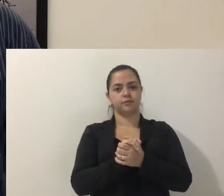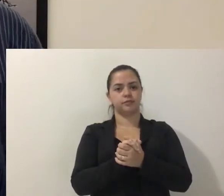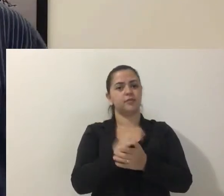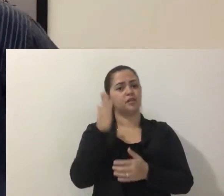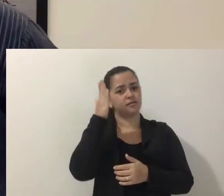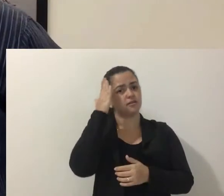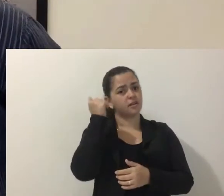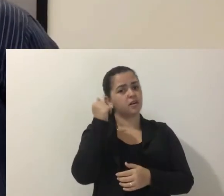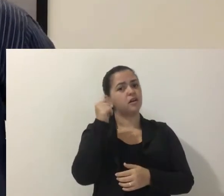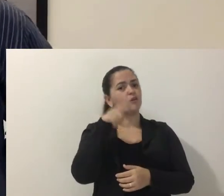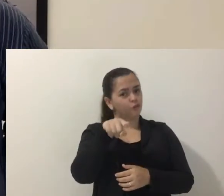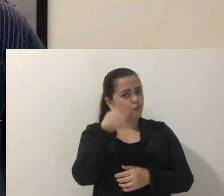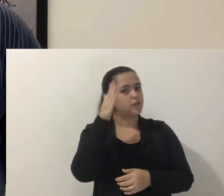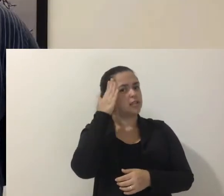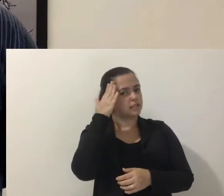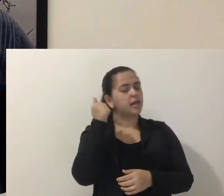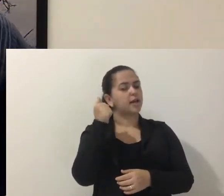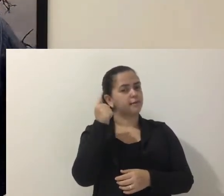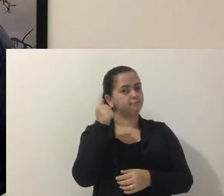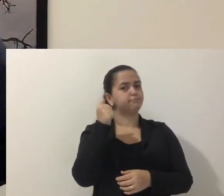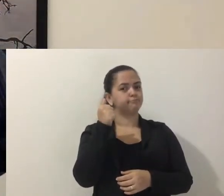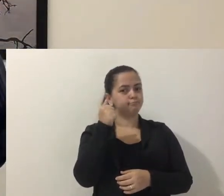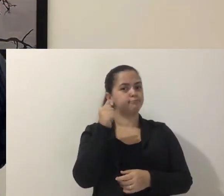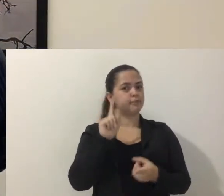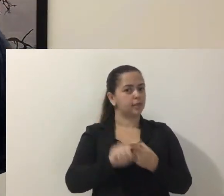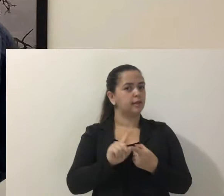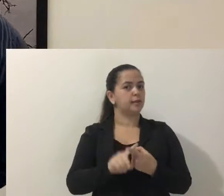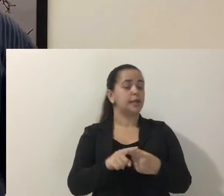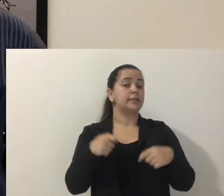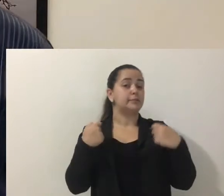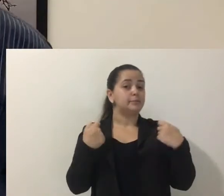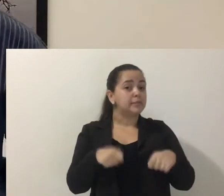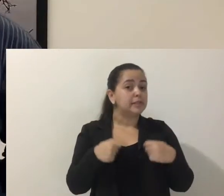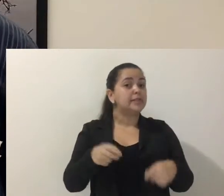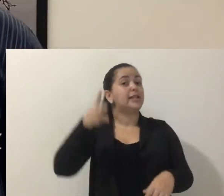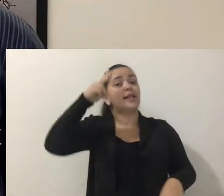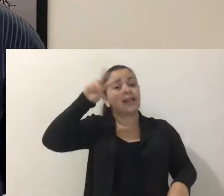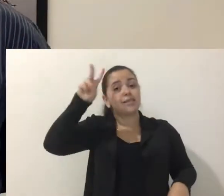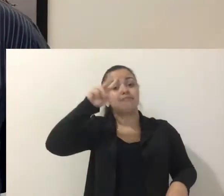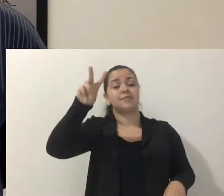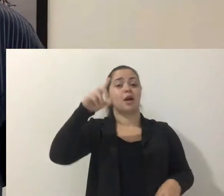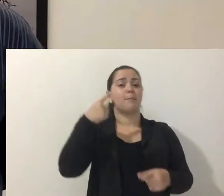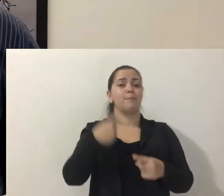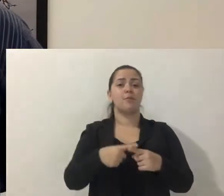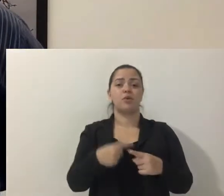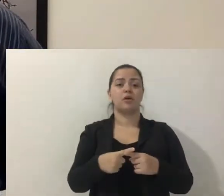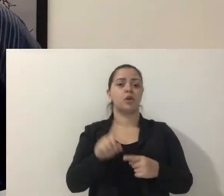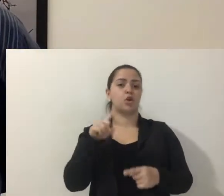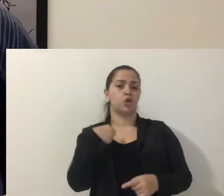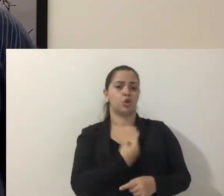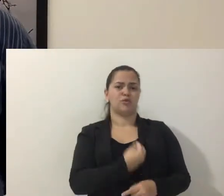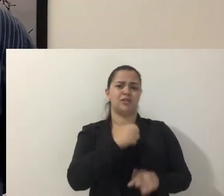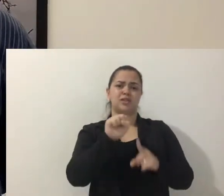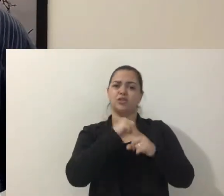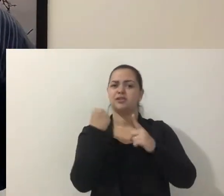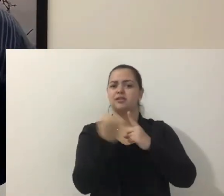que você sabe, mas que precisa ser relembrada porque nós vivemos numa sociedade permissiva, nós vivemos